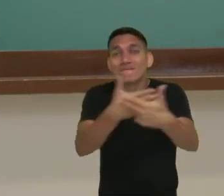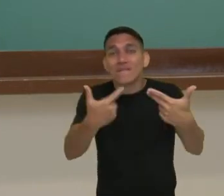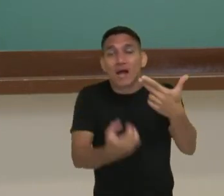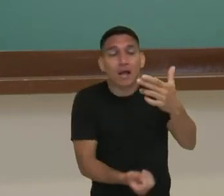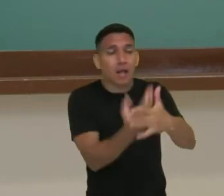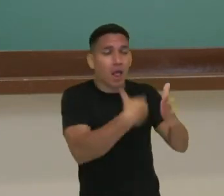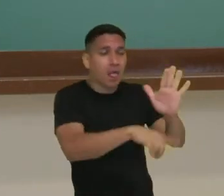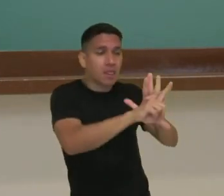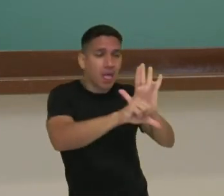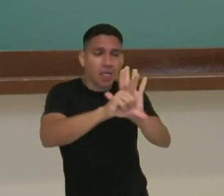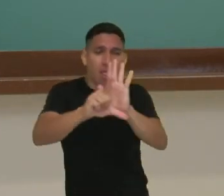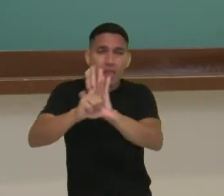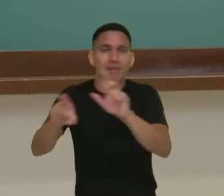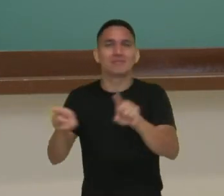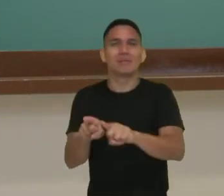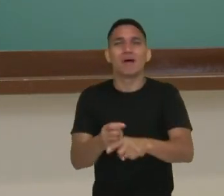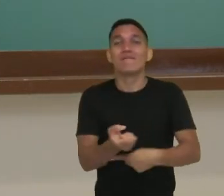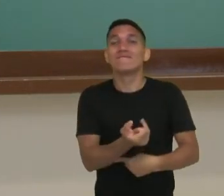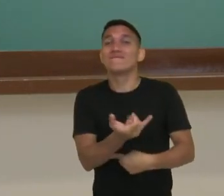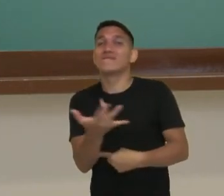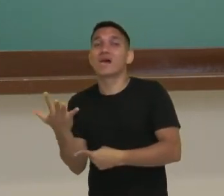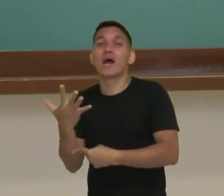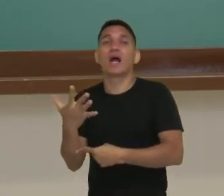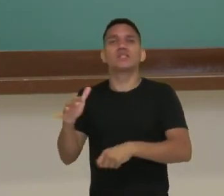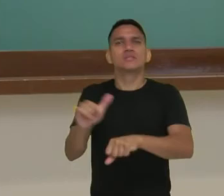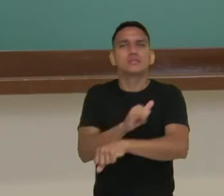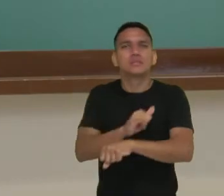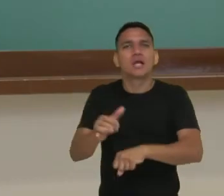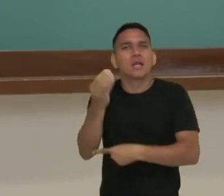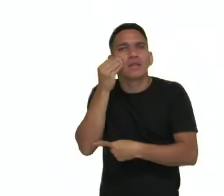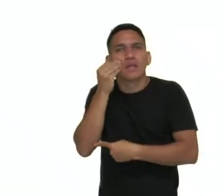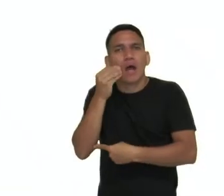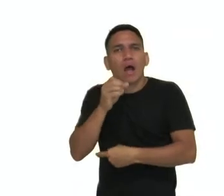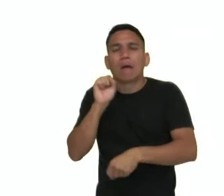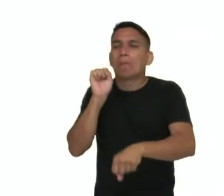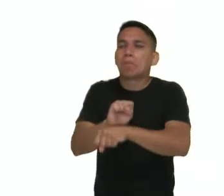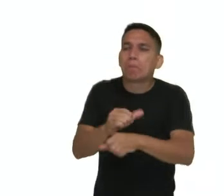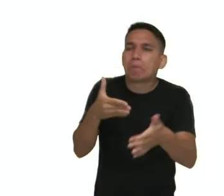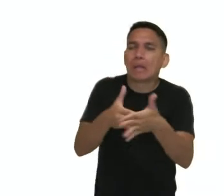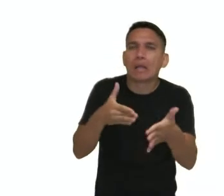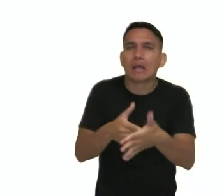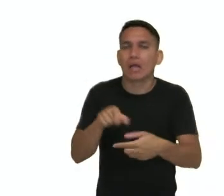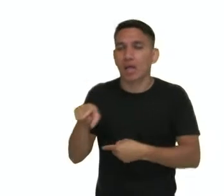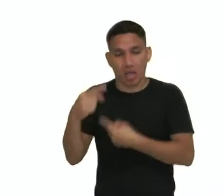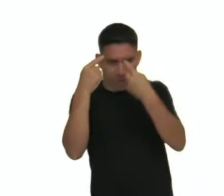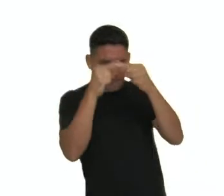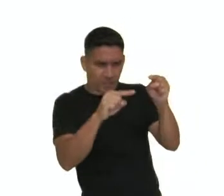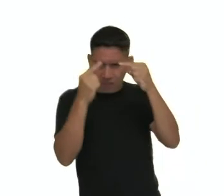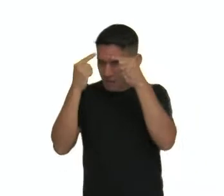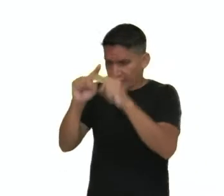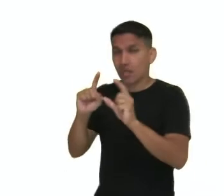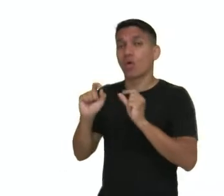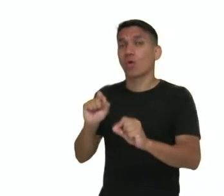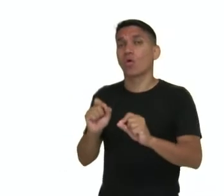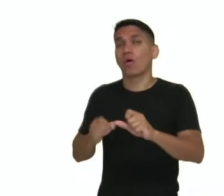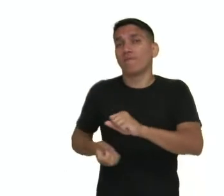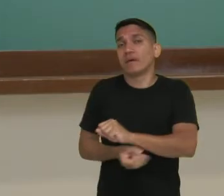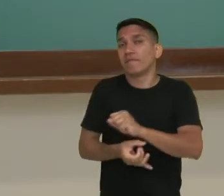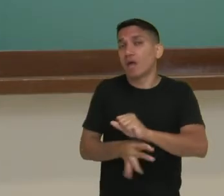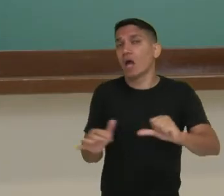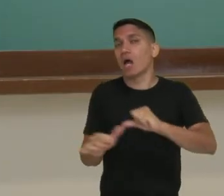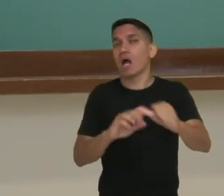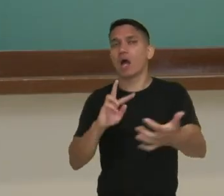leis, vários meios de tentar impedir que essa violência e essa fraude venha a ocorrer.